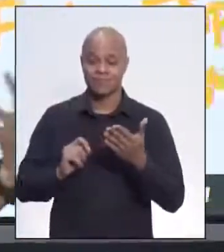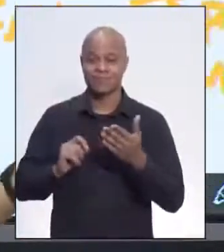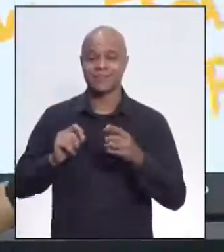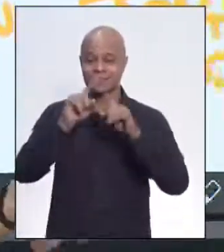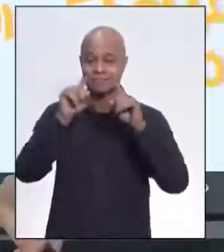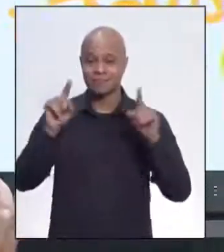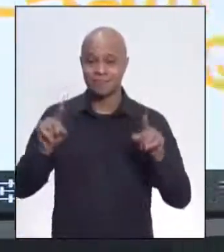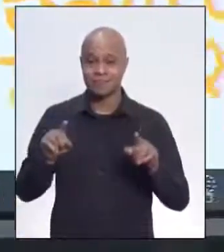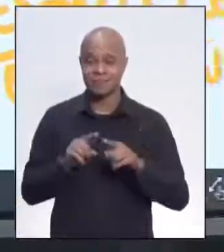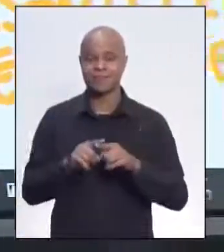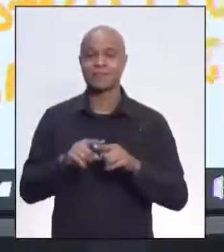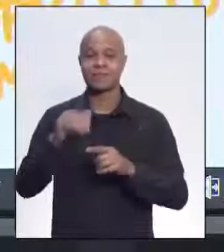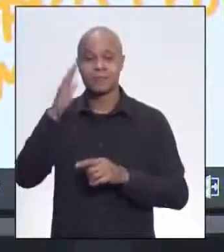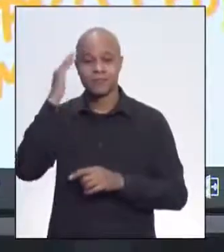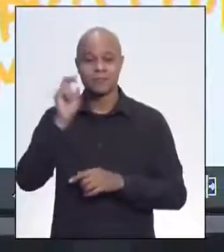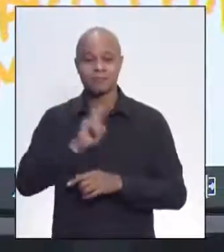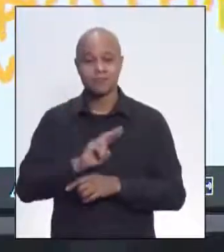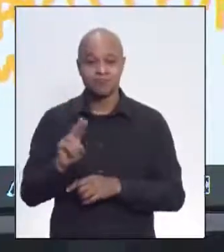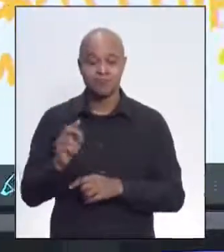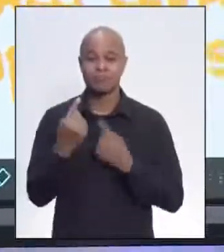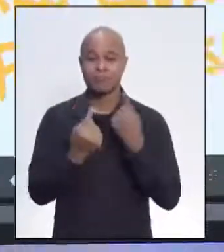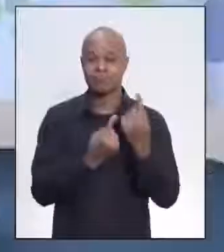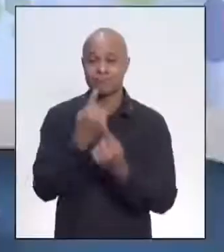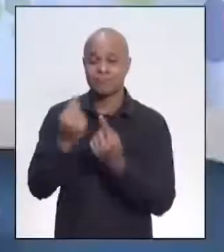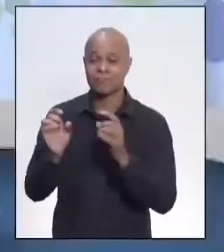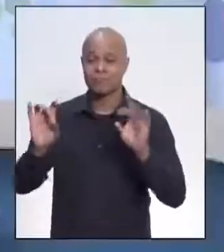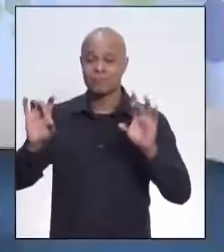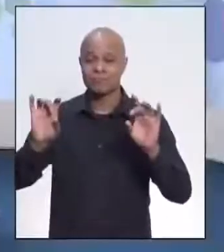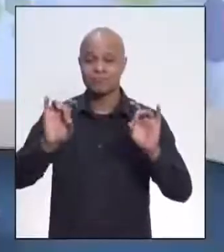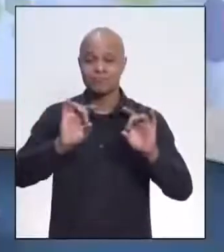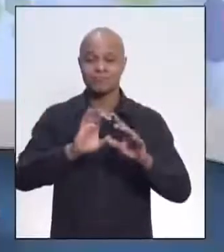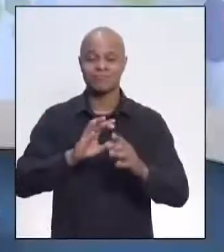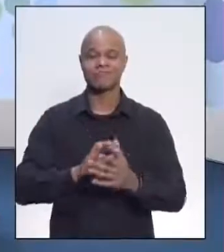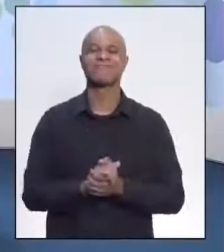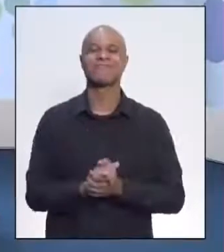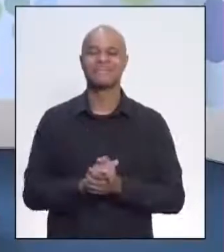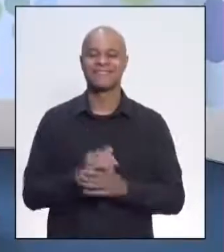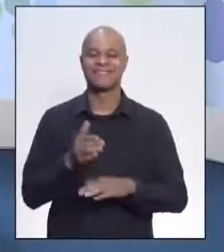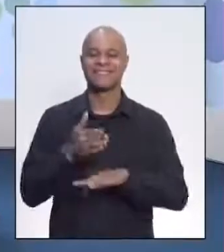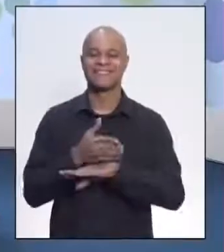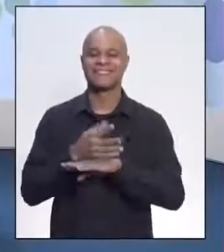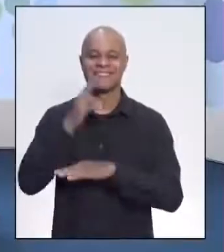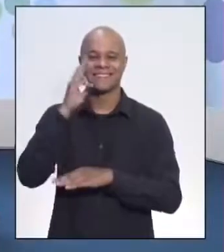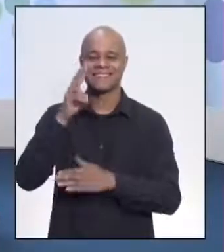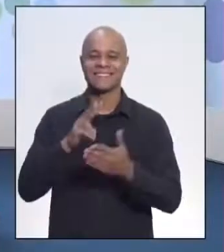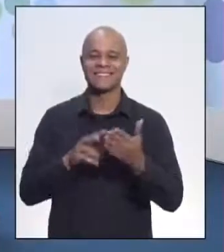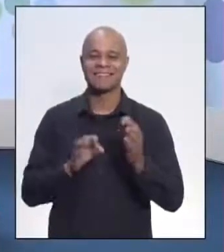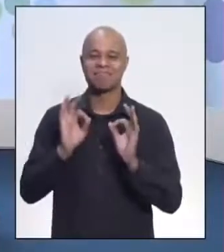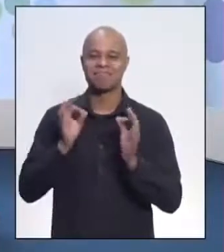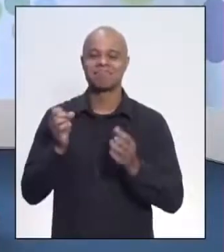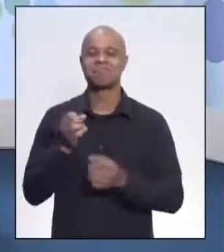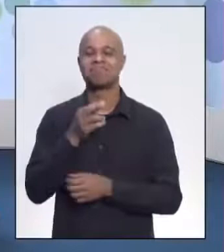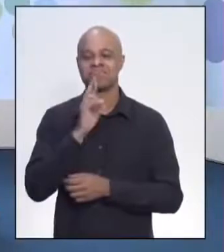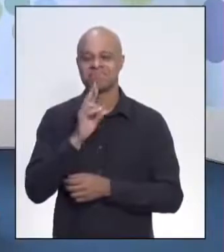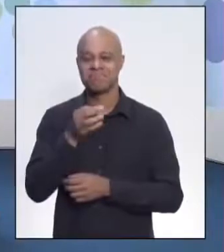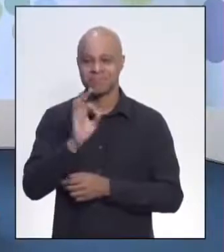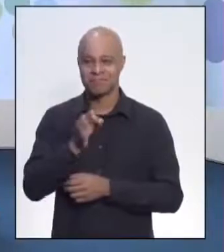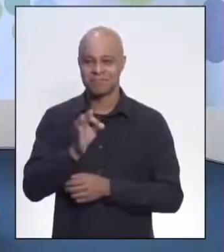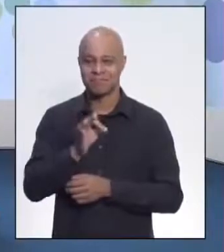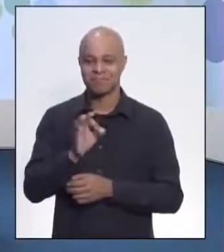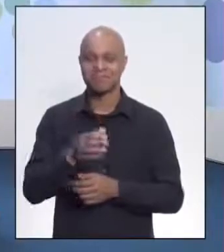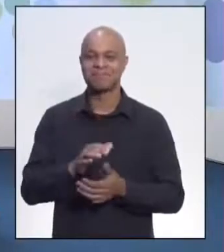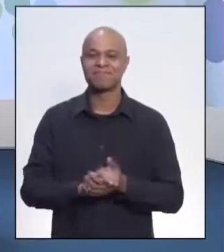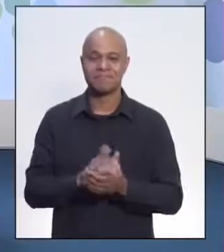saber o nome das pessoas, a gente procura ler todas as participações e está bem afinadinho, vocês estão bem afinadinhos com a aula de